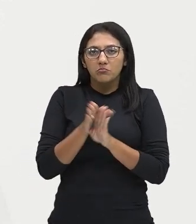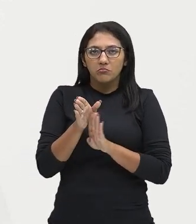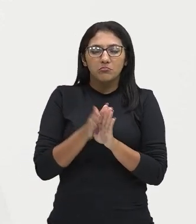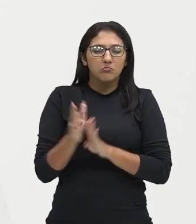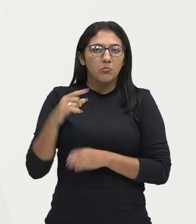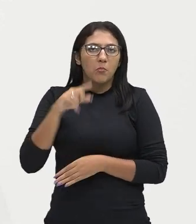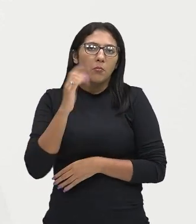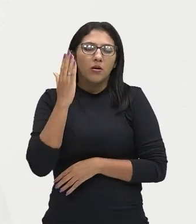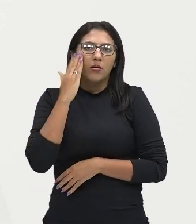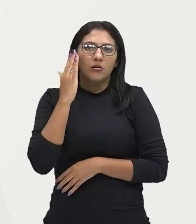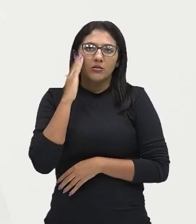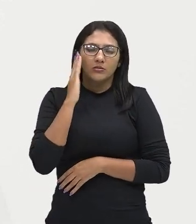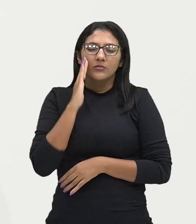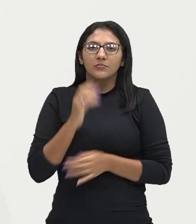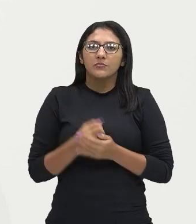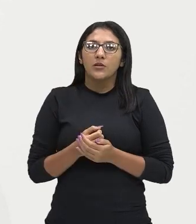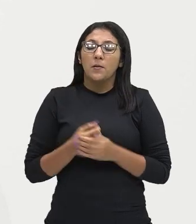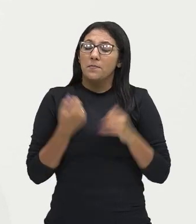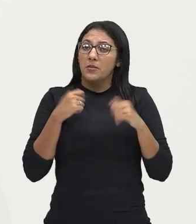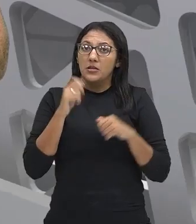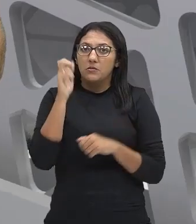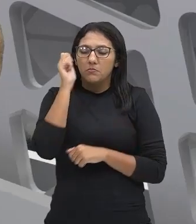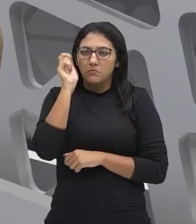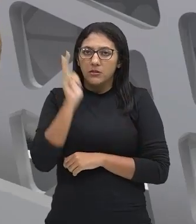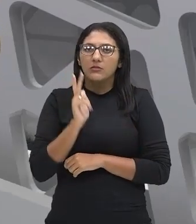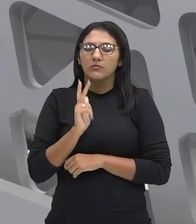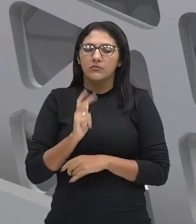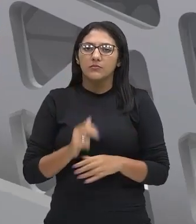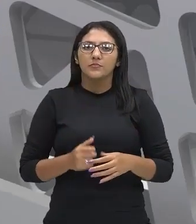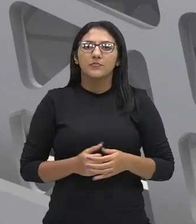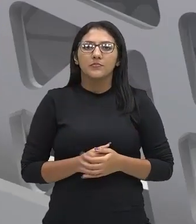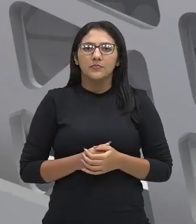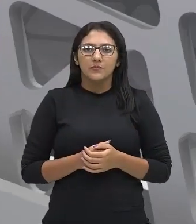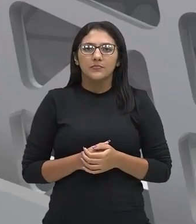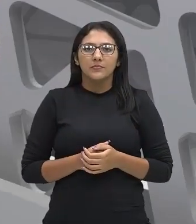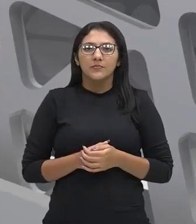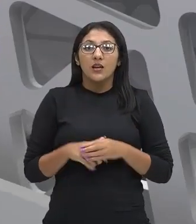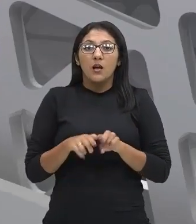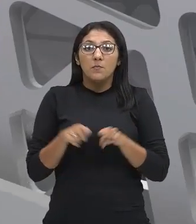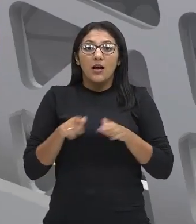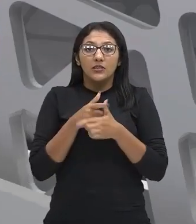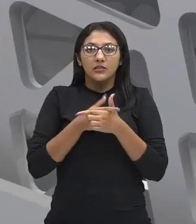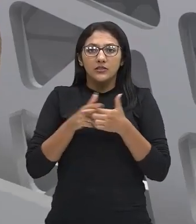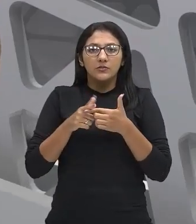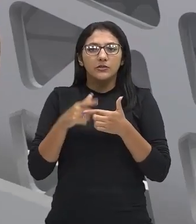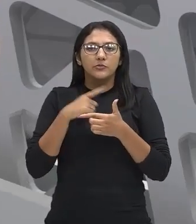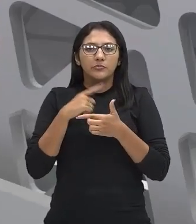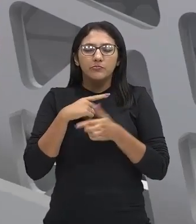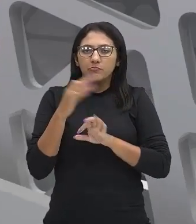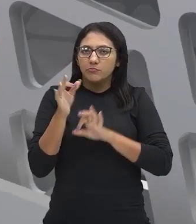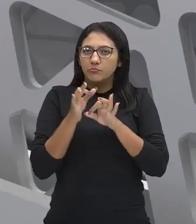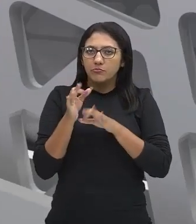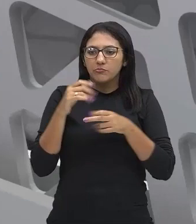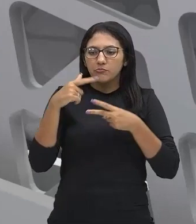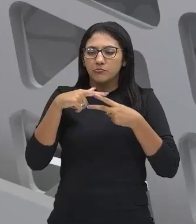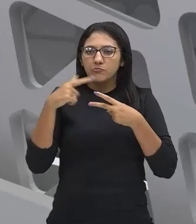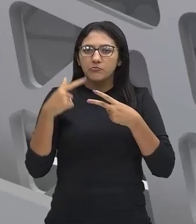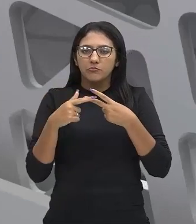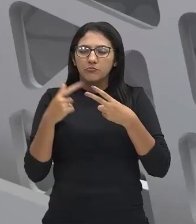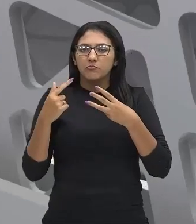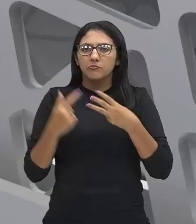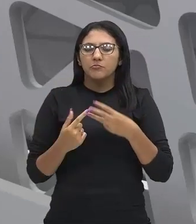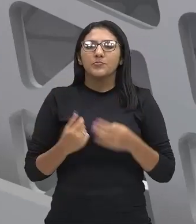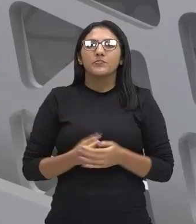tá bom? Fica esperto nisso. Só que a divisão passa por essas 3 etapas aí, tá legal?